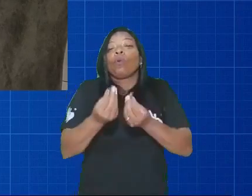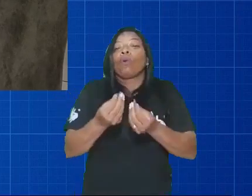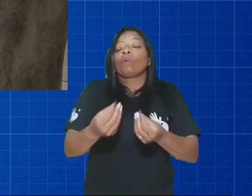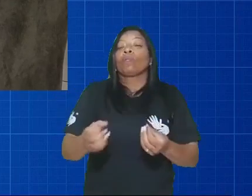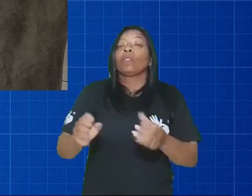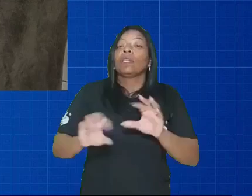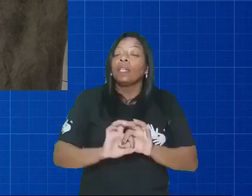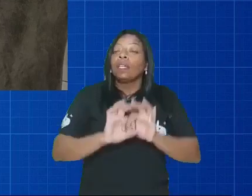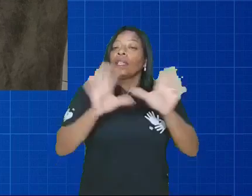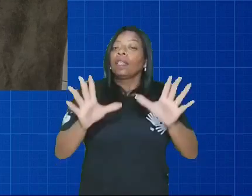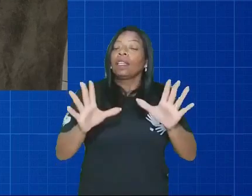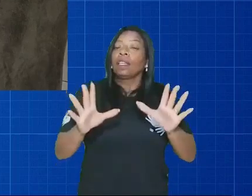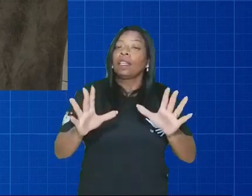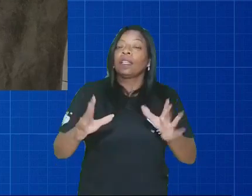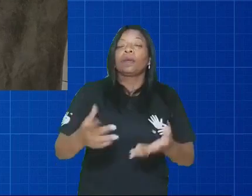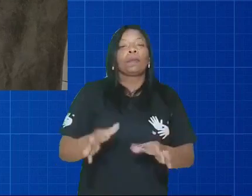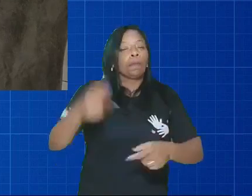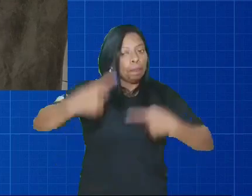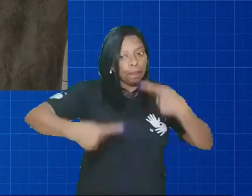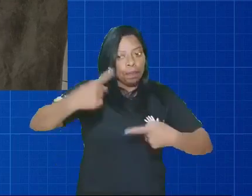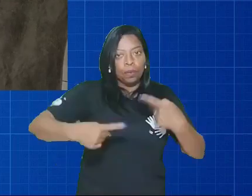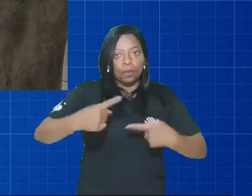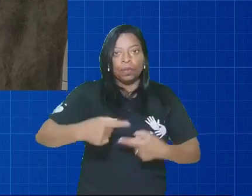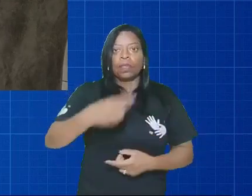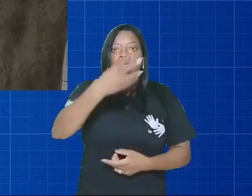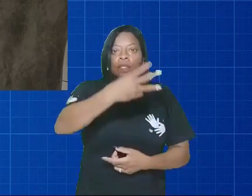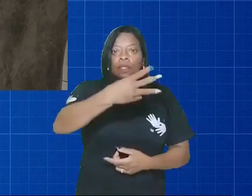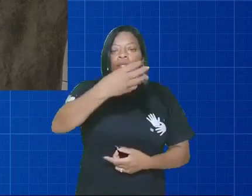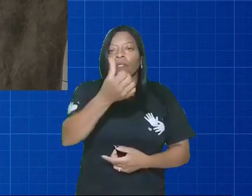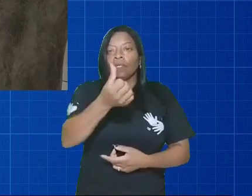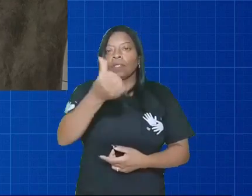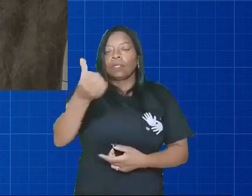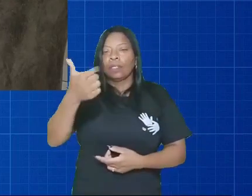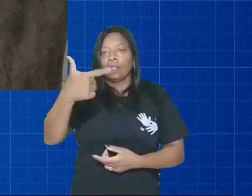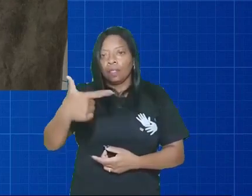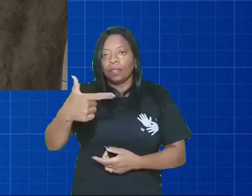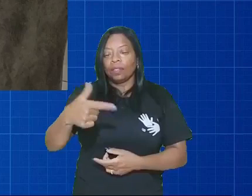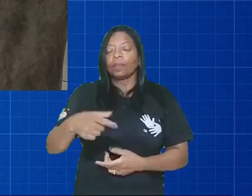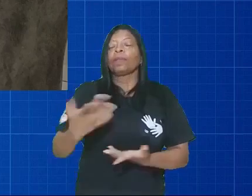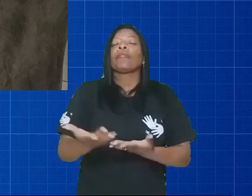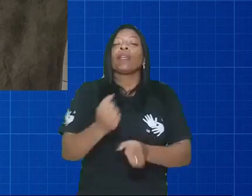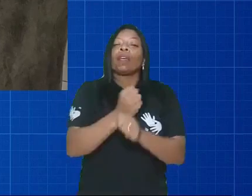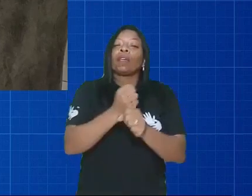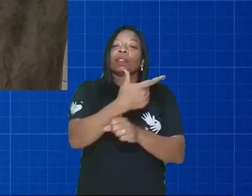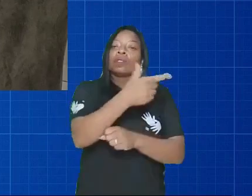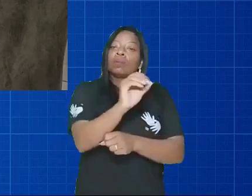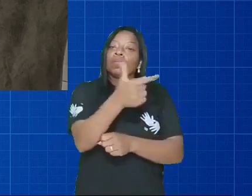a Lei 3662, de 2021, e ela está, né, disponível para todos terem acesso. Posso até deixar disponível, se vocês quiserem